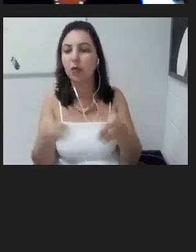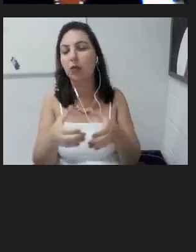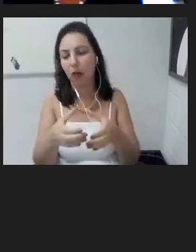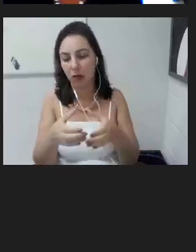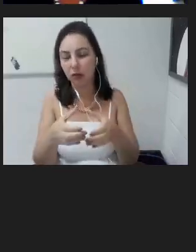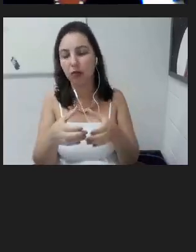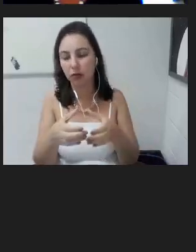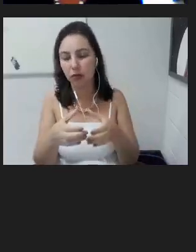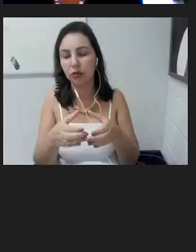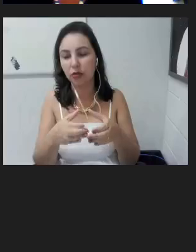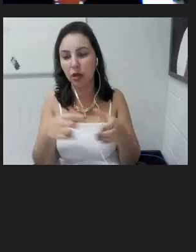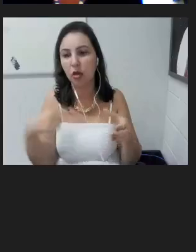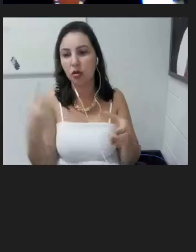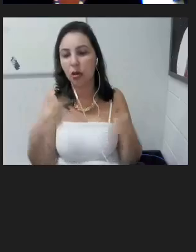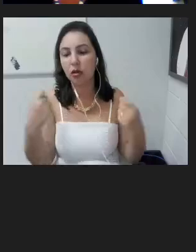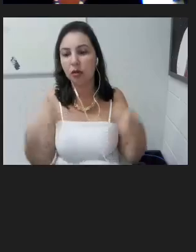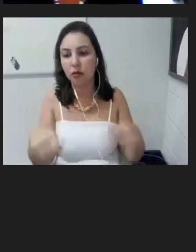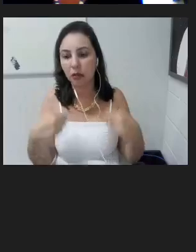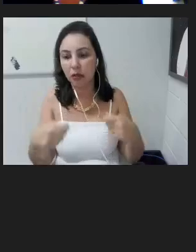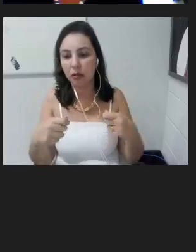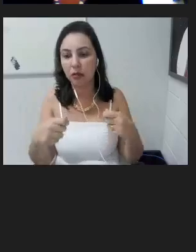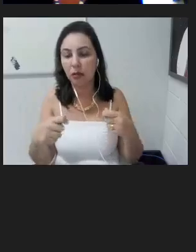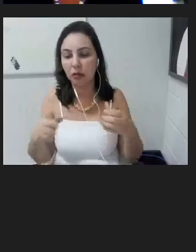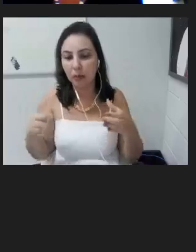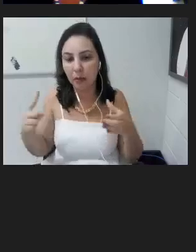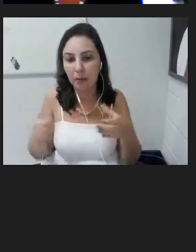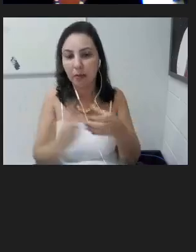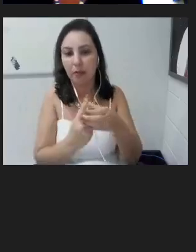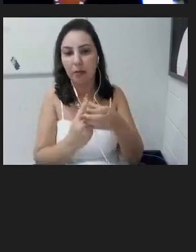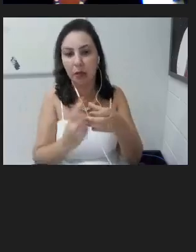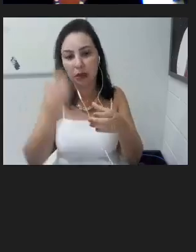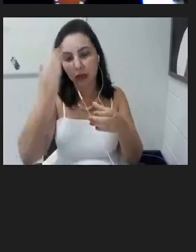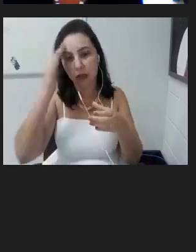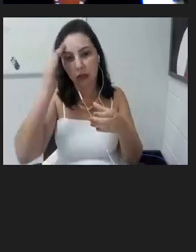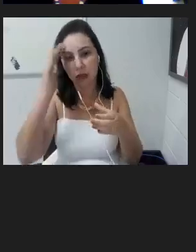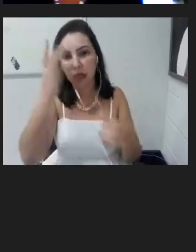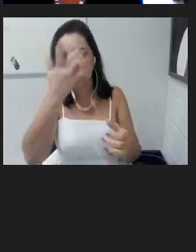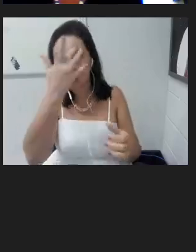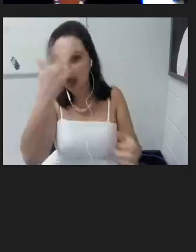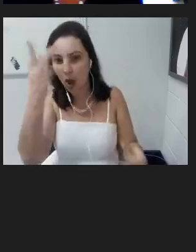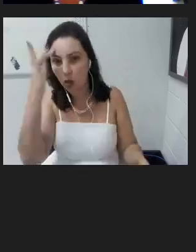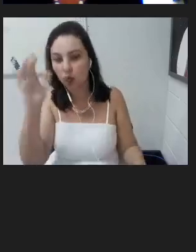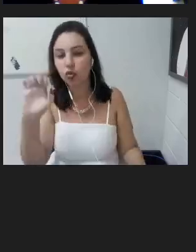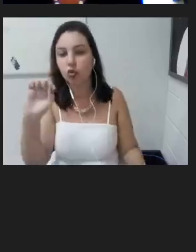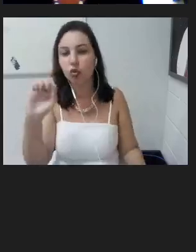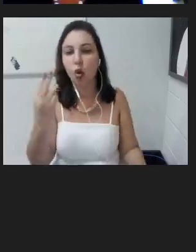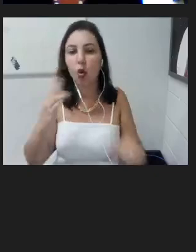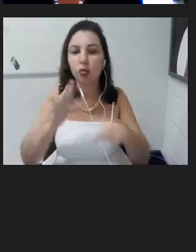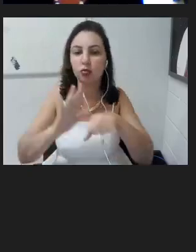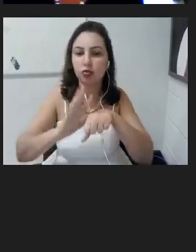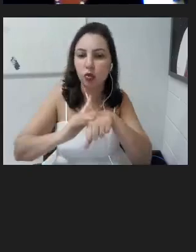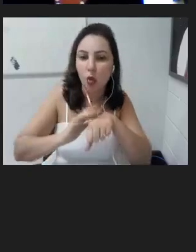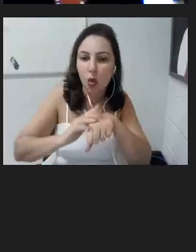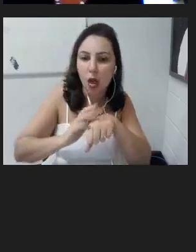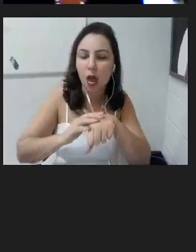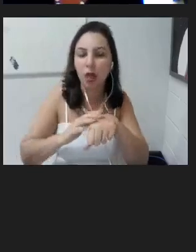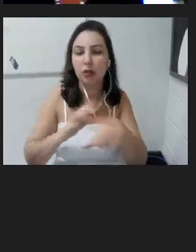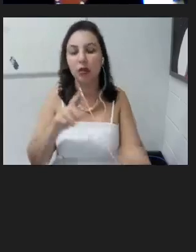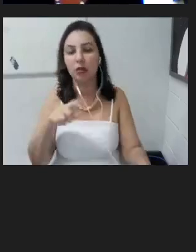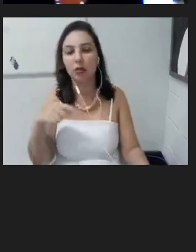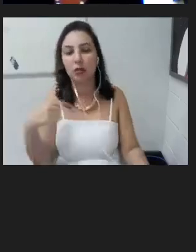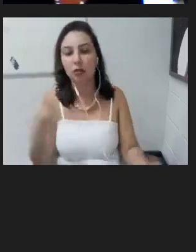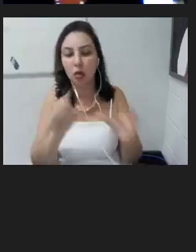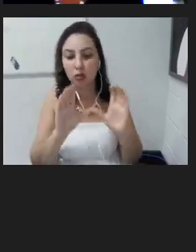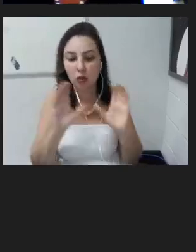gente tem que se entender parte desse processo de saúde ou de adoecimento, né, do nosso, da nossa